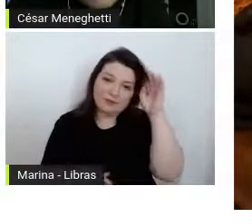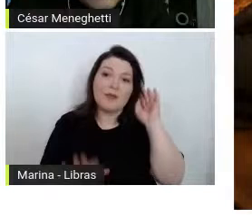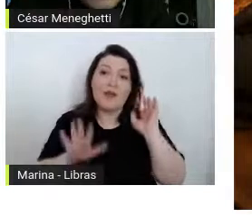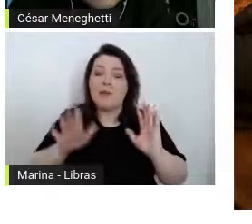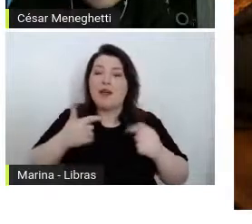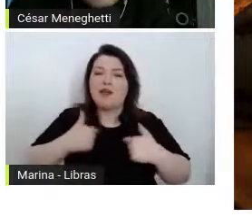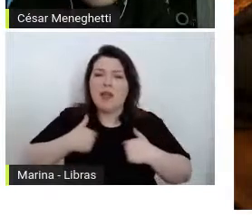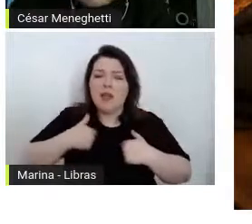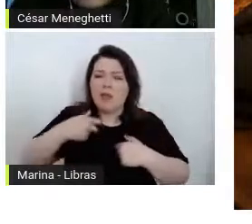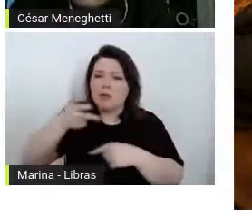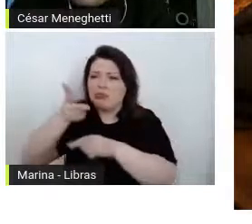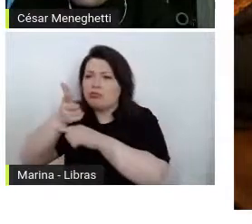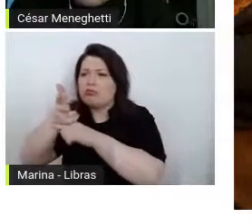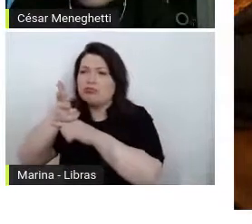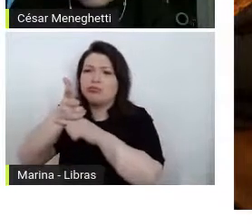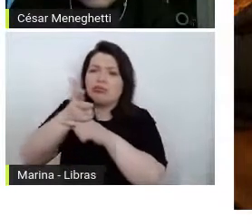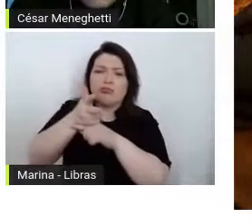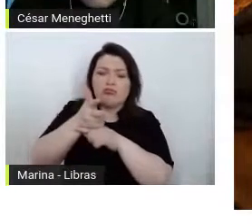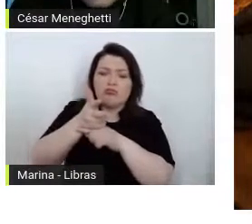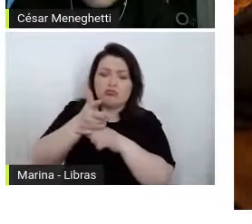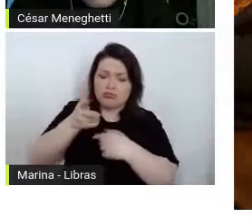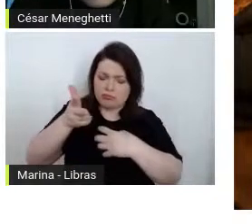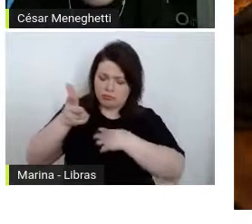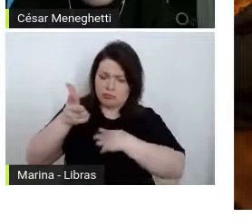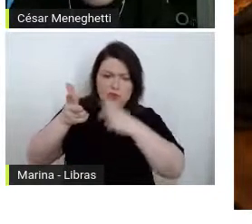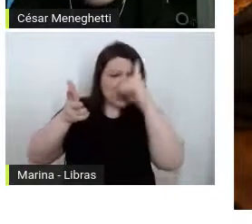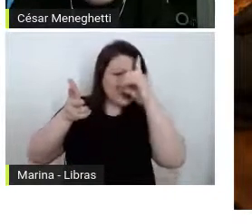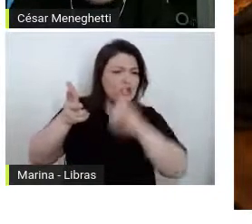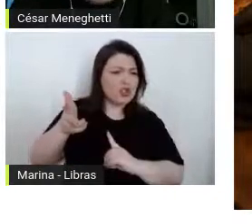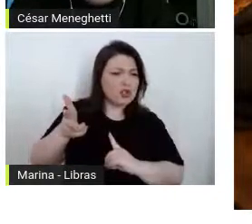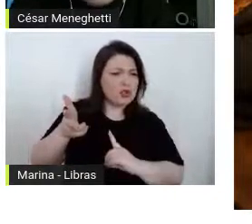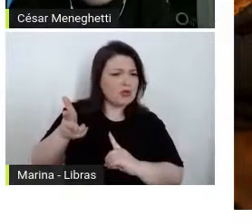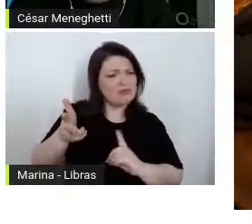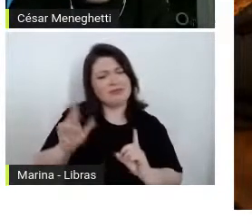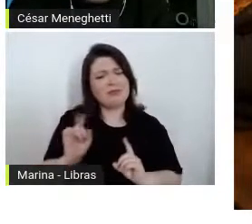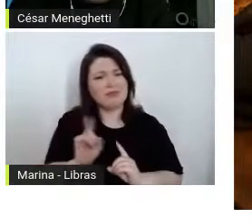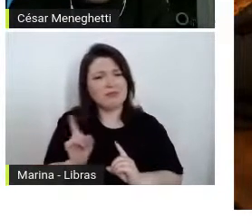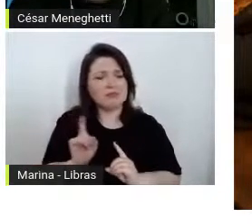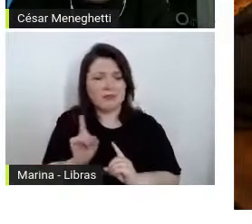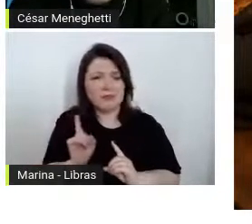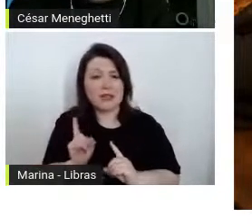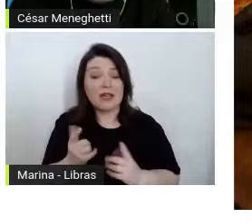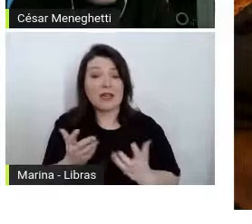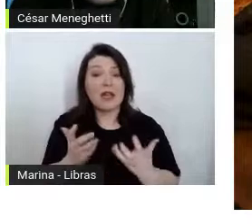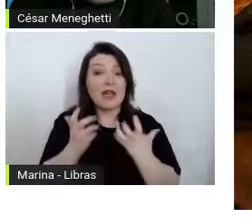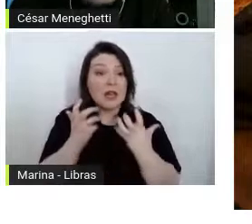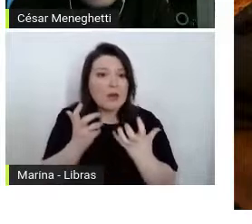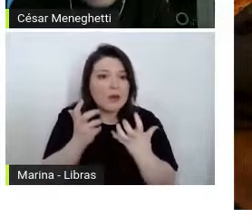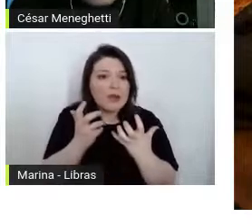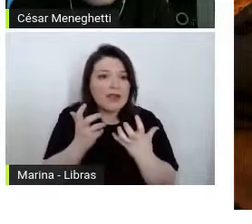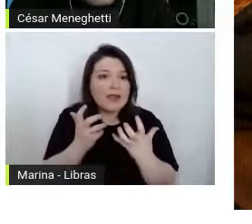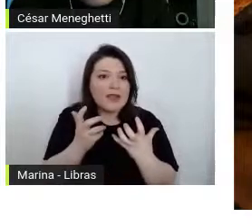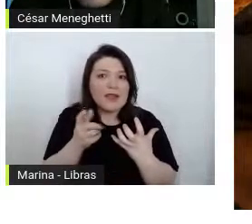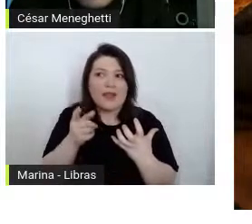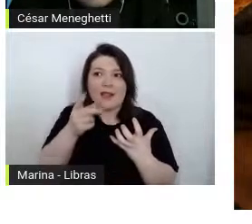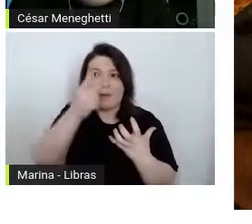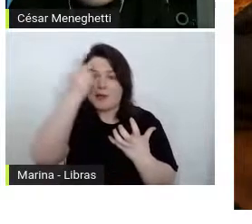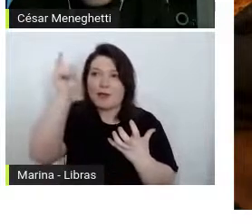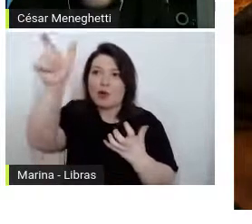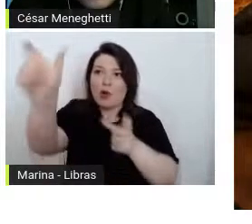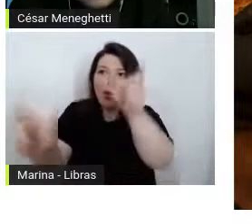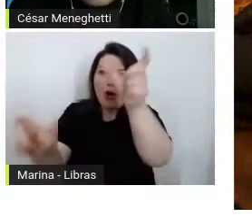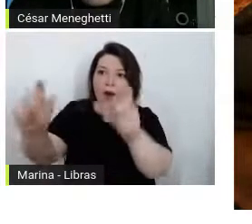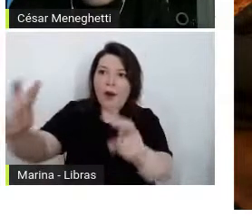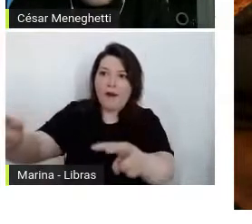diretor ou fazer alguma coisa. Eu comecei a fazer. Eu queria que eles nos observassem. Então,